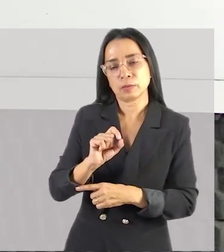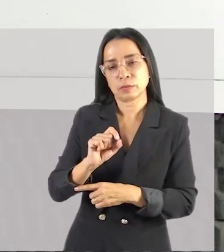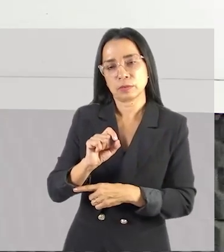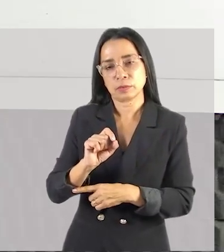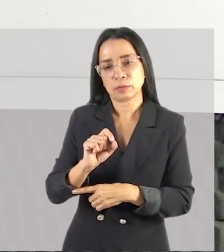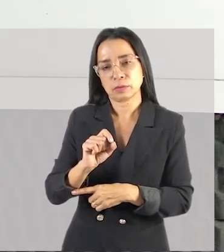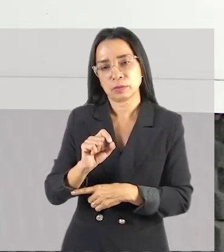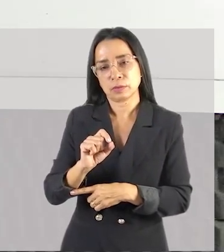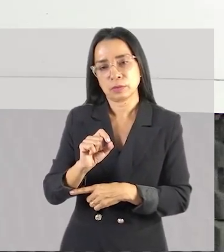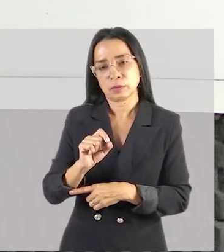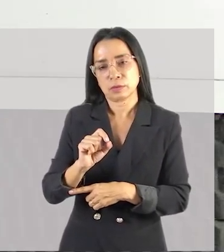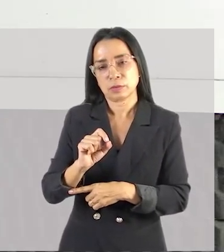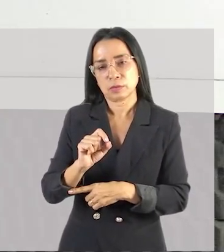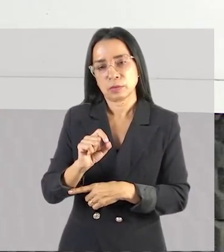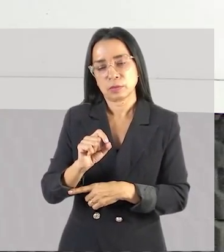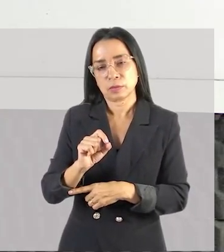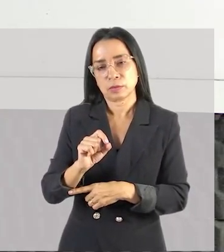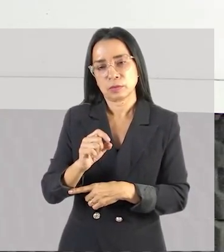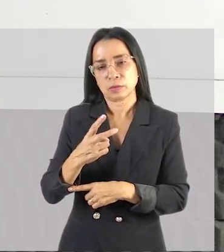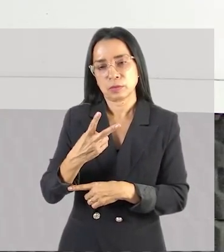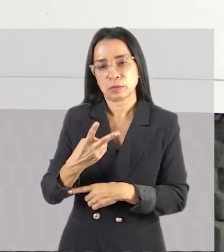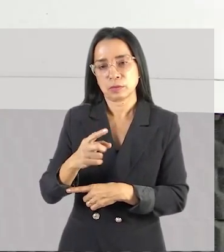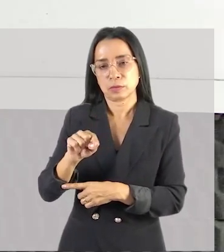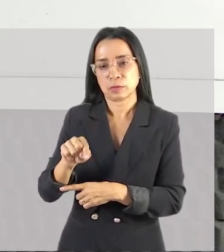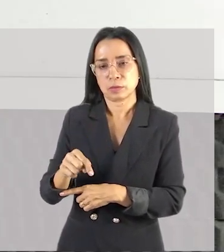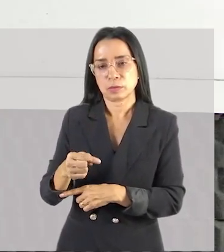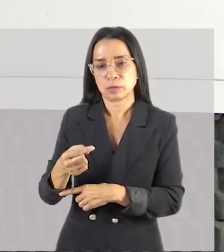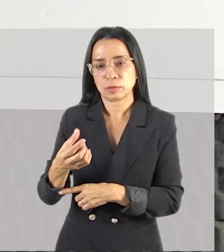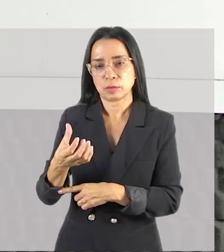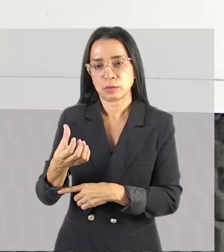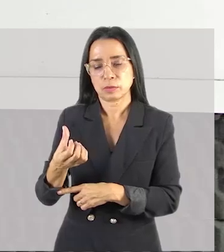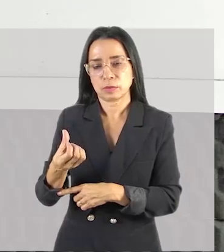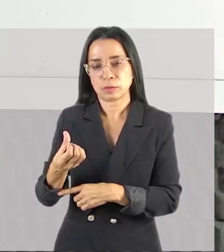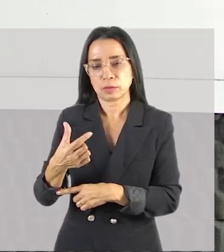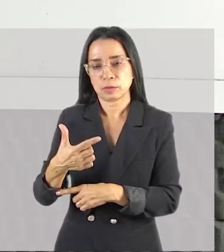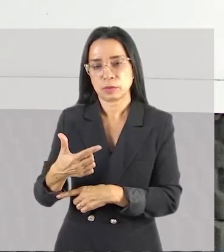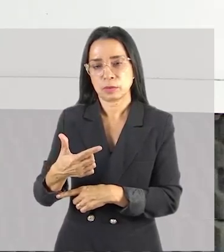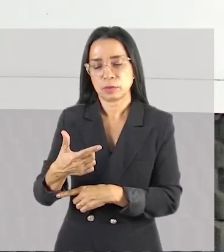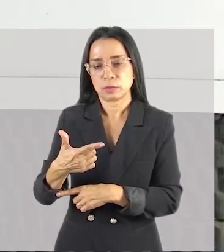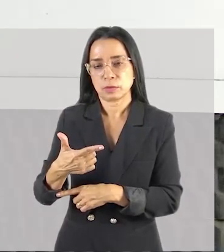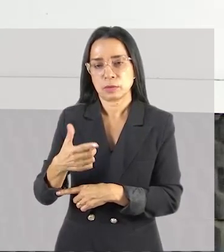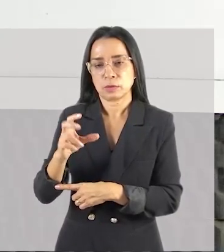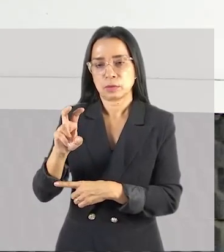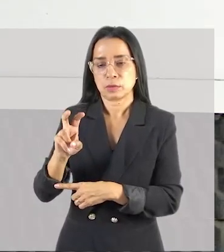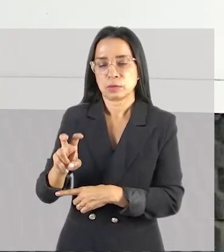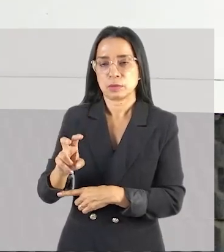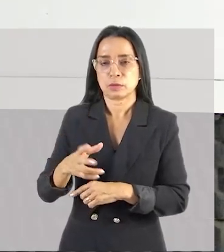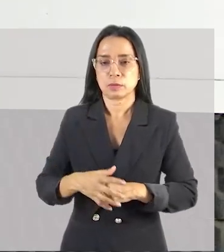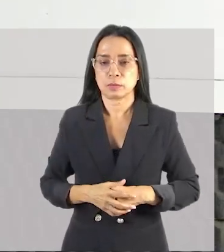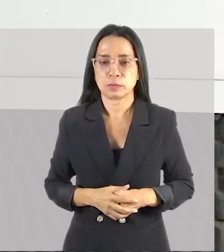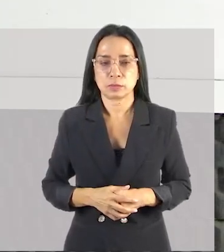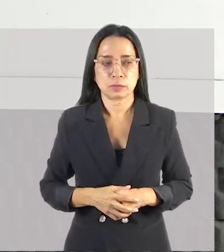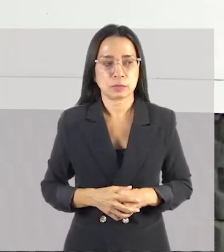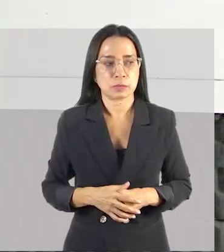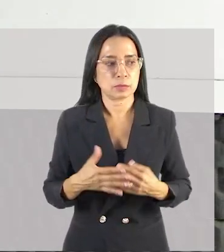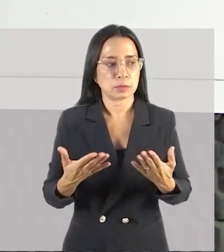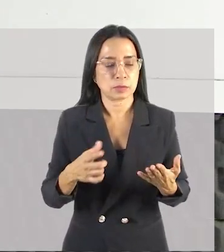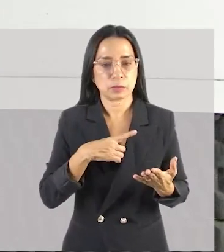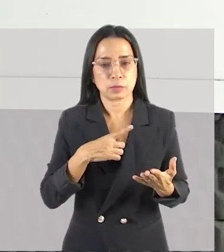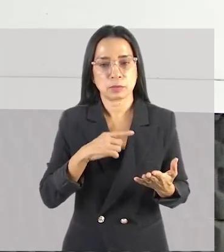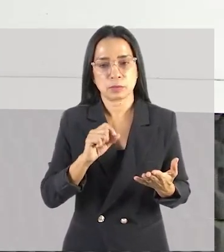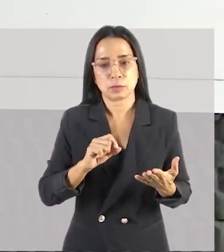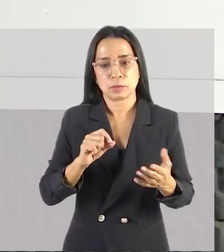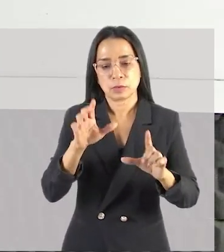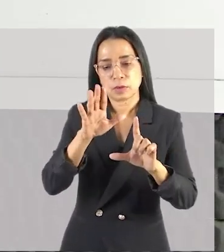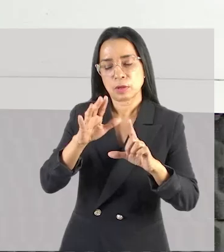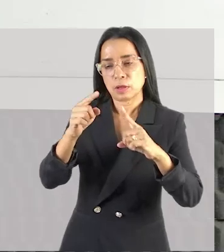retângulo, que é a porta, né, que não vai receber decoração, que é 2,625. Então você vai ter que a